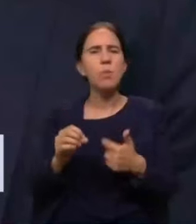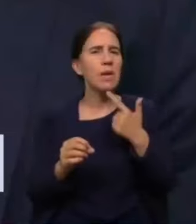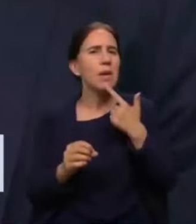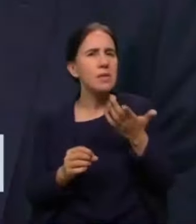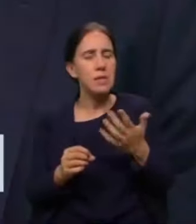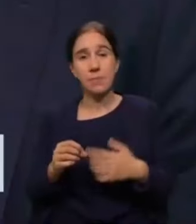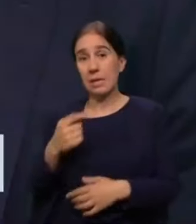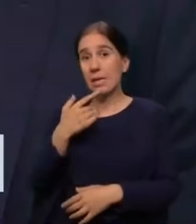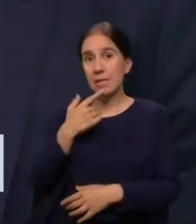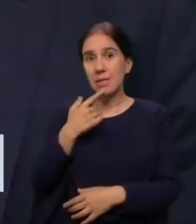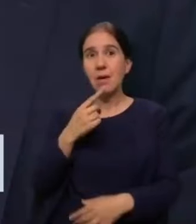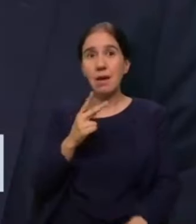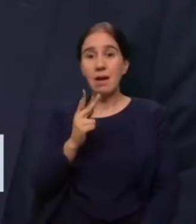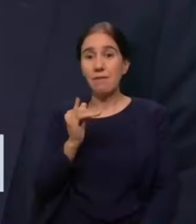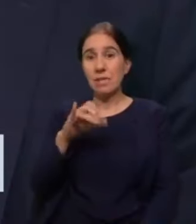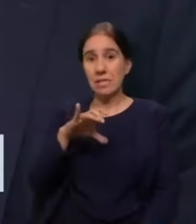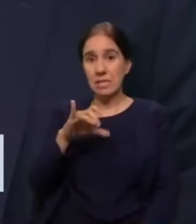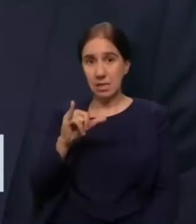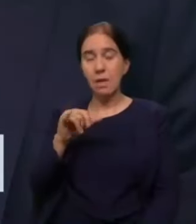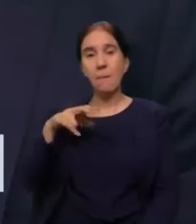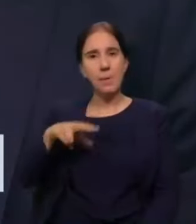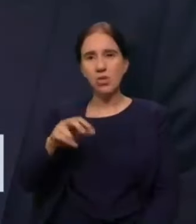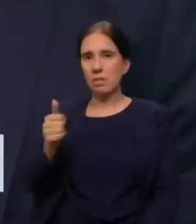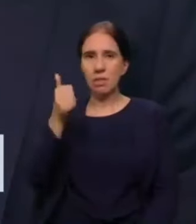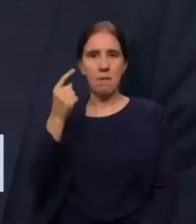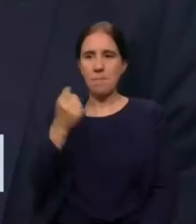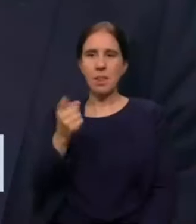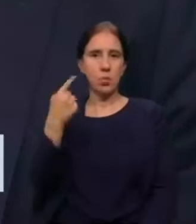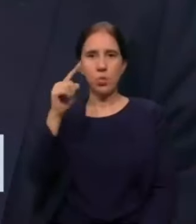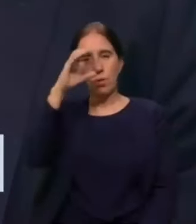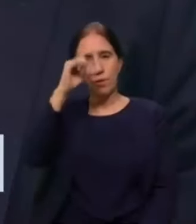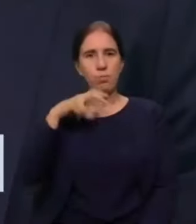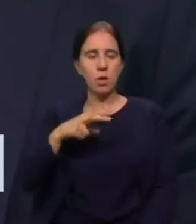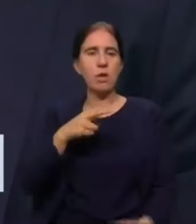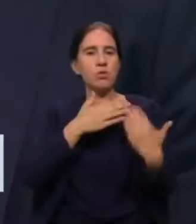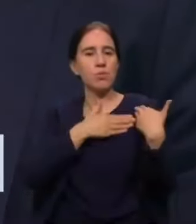Quer dizer que a Vance não manda no país. Quem manda no país é o governo de Portugal, são os responsáveis políticos portugueses.